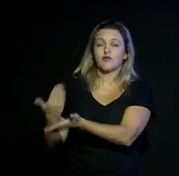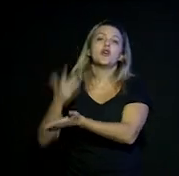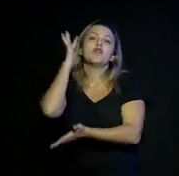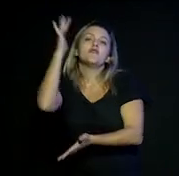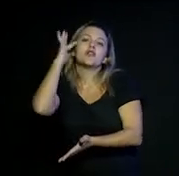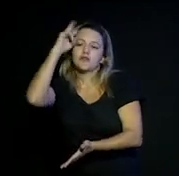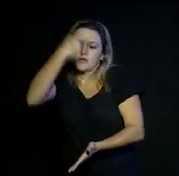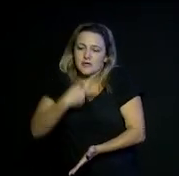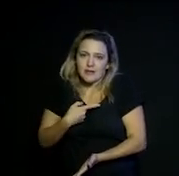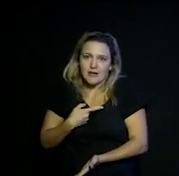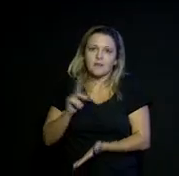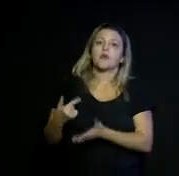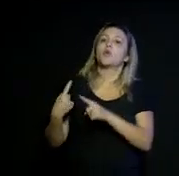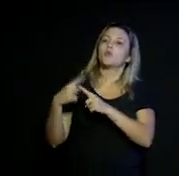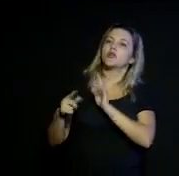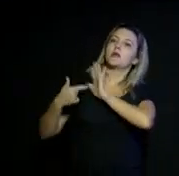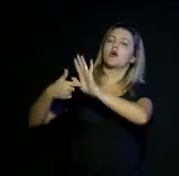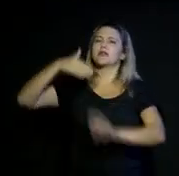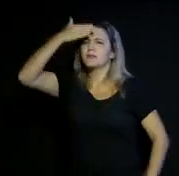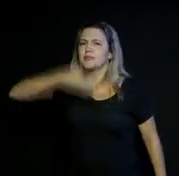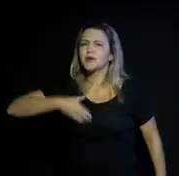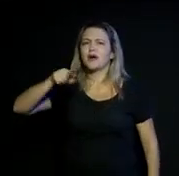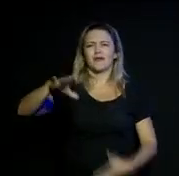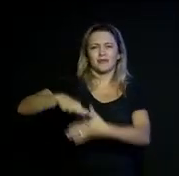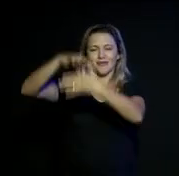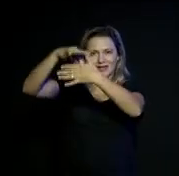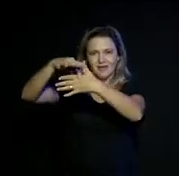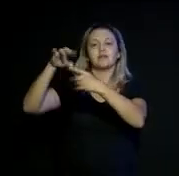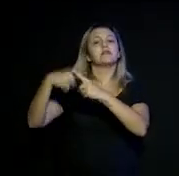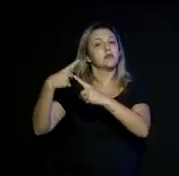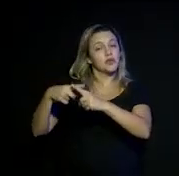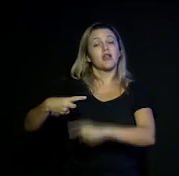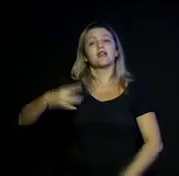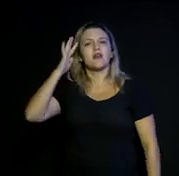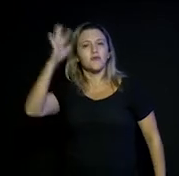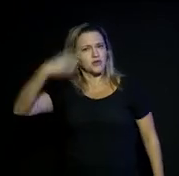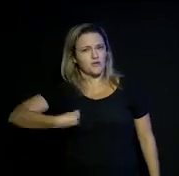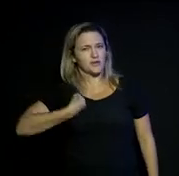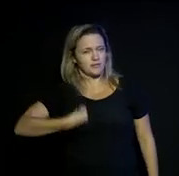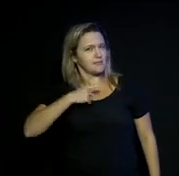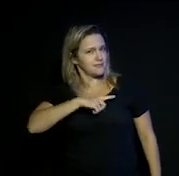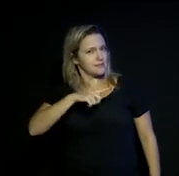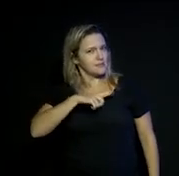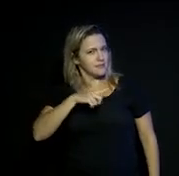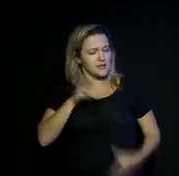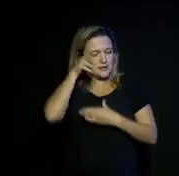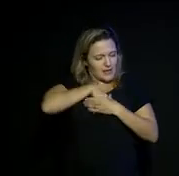época que não podia proibir a filosofia. Porque a filosofia existe latente dentro de todos os seres